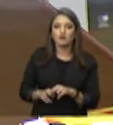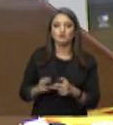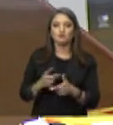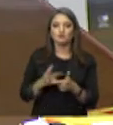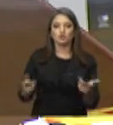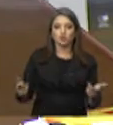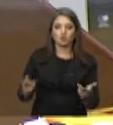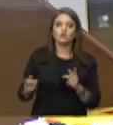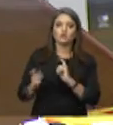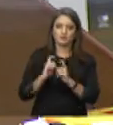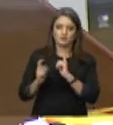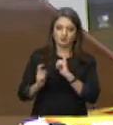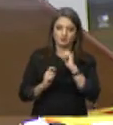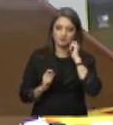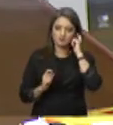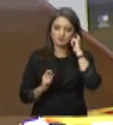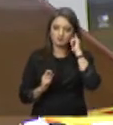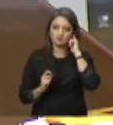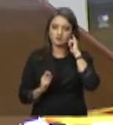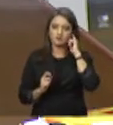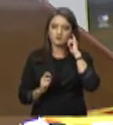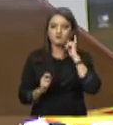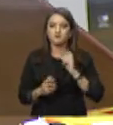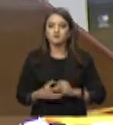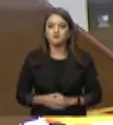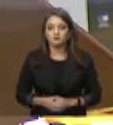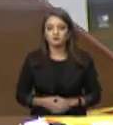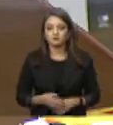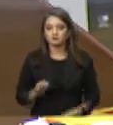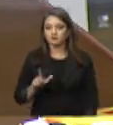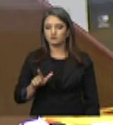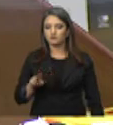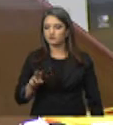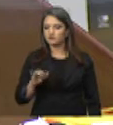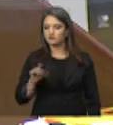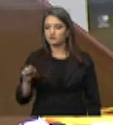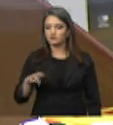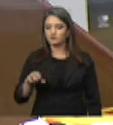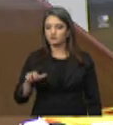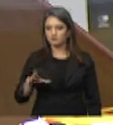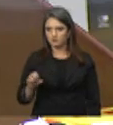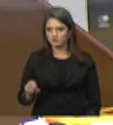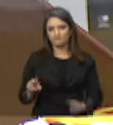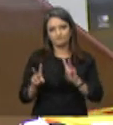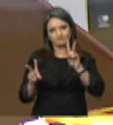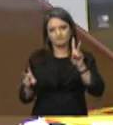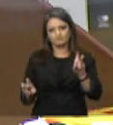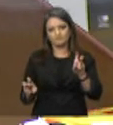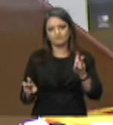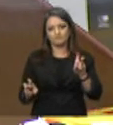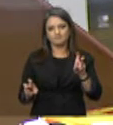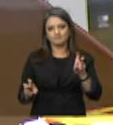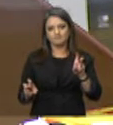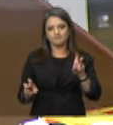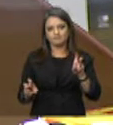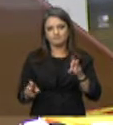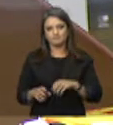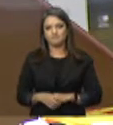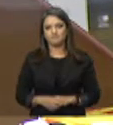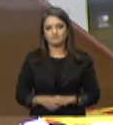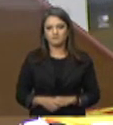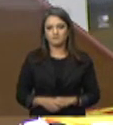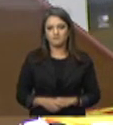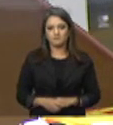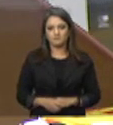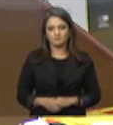infrações de natureza administrativa da dicção de Luiz Mauro ediméia trata-se de ar o "